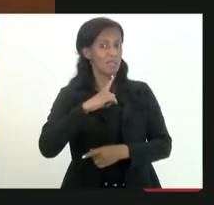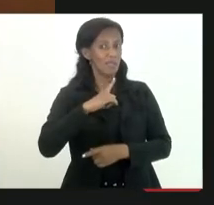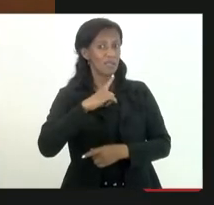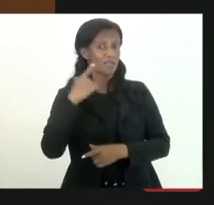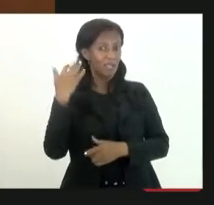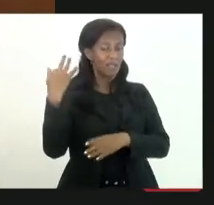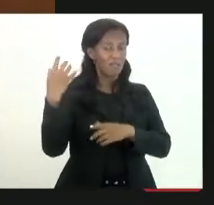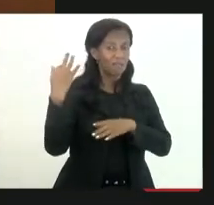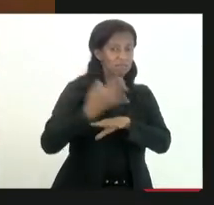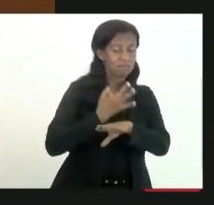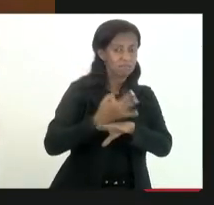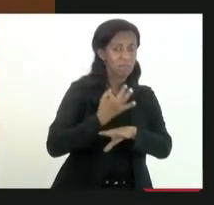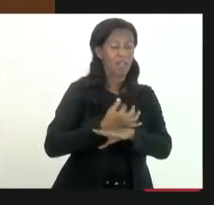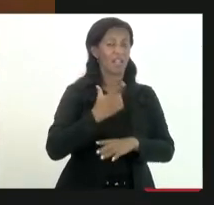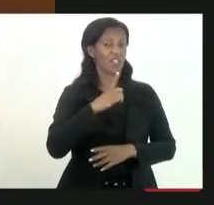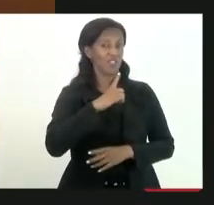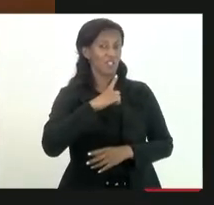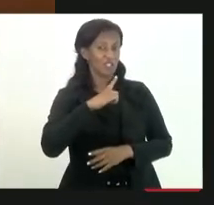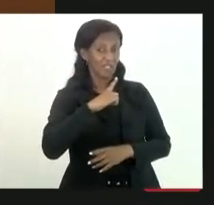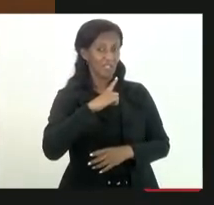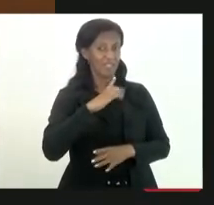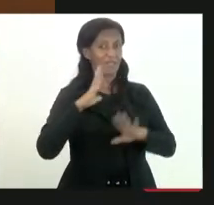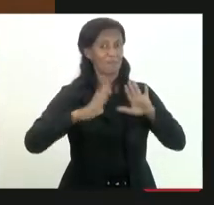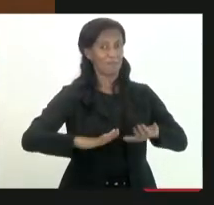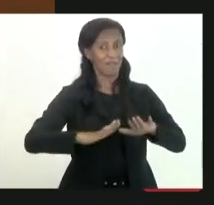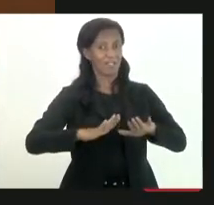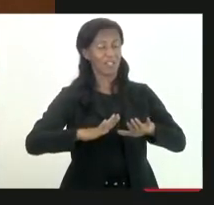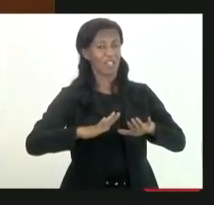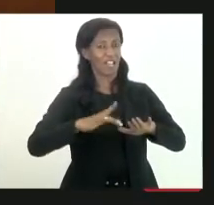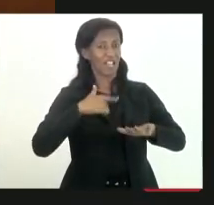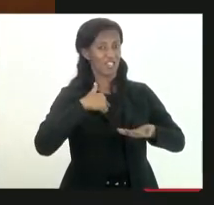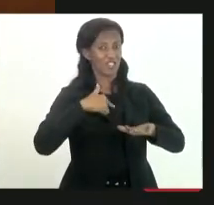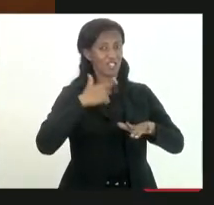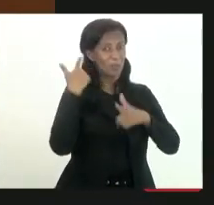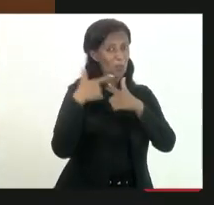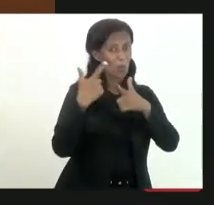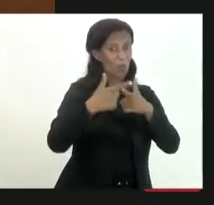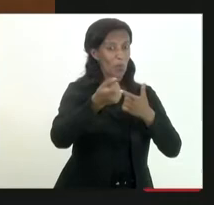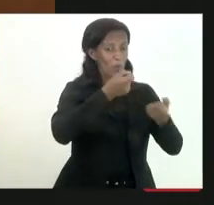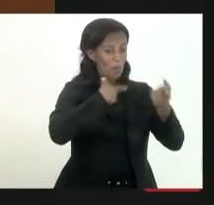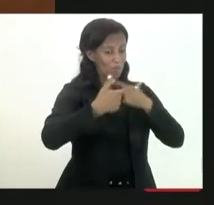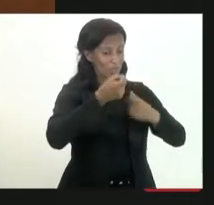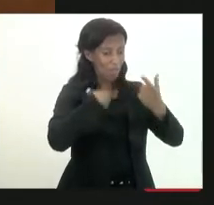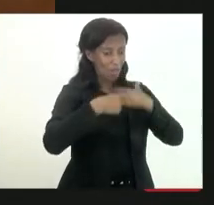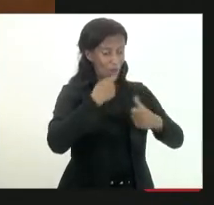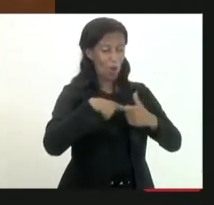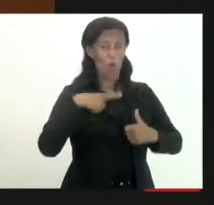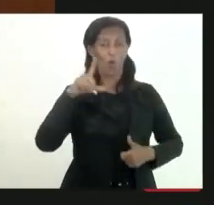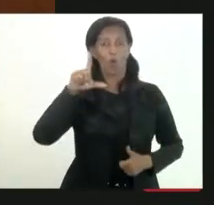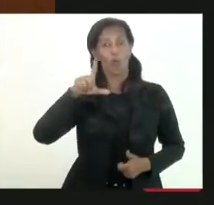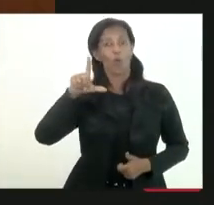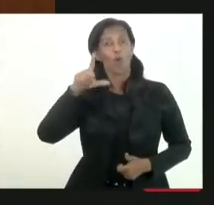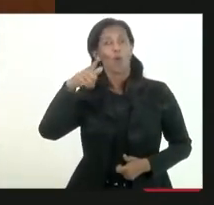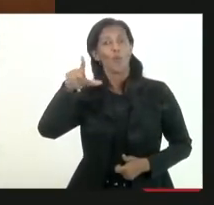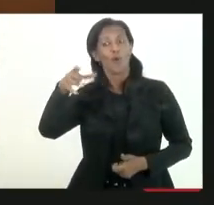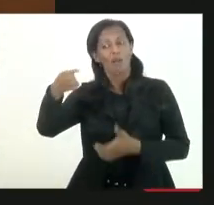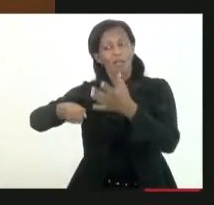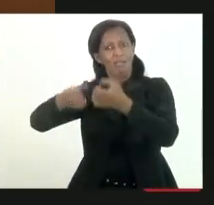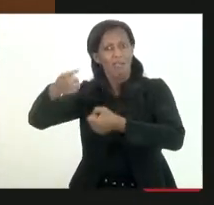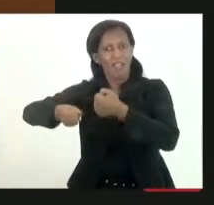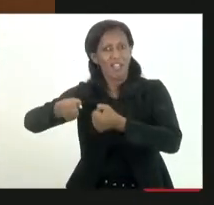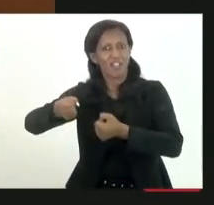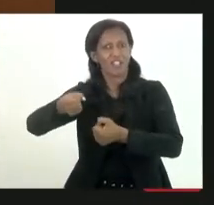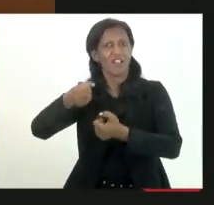muita firmeza. A gente tem intolerância, eu repito, a medicamentos. A gente tem intolerância a substâncias, como lactose. No caso da religião, não é